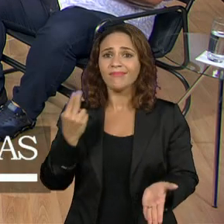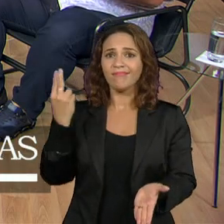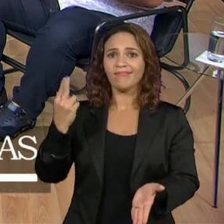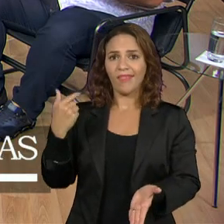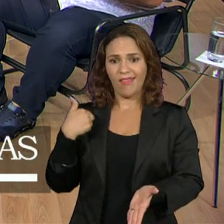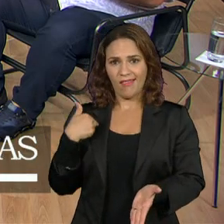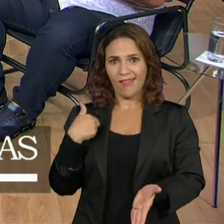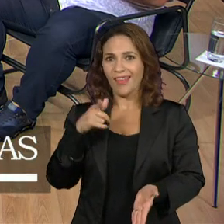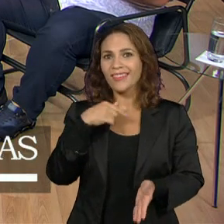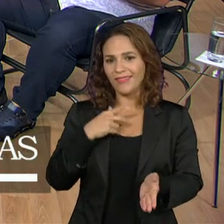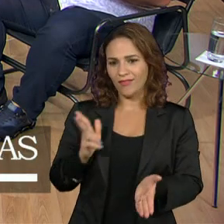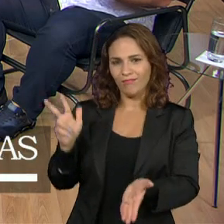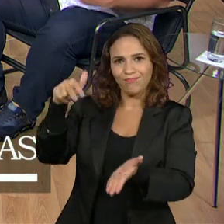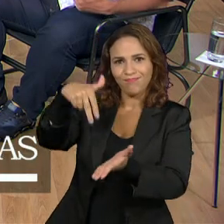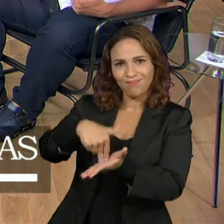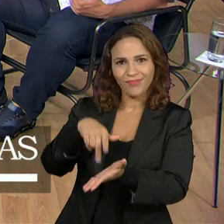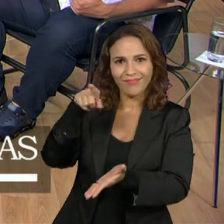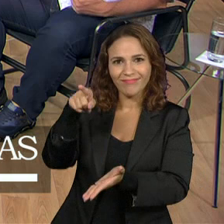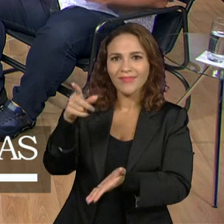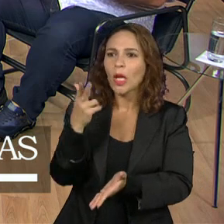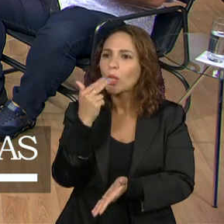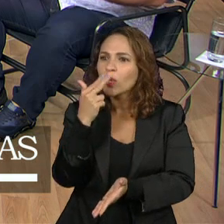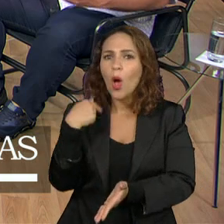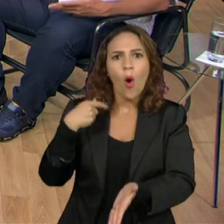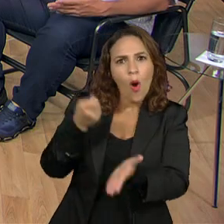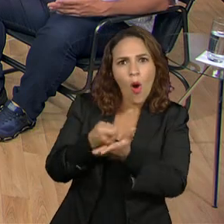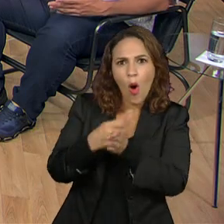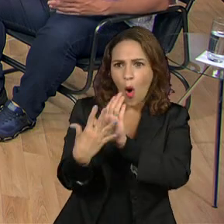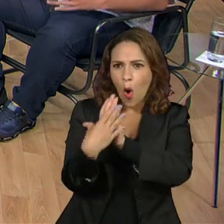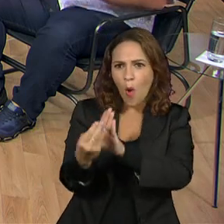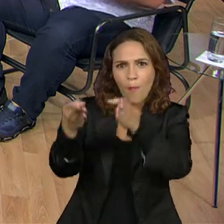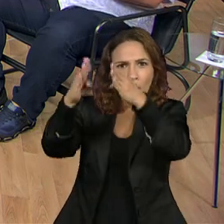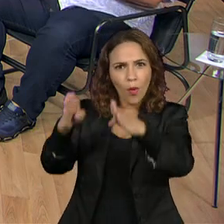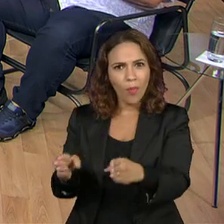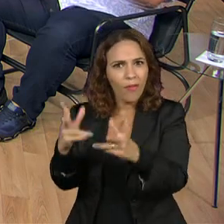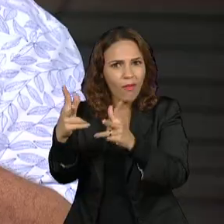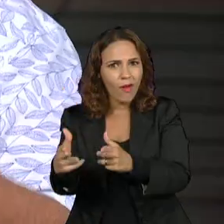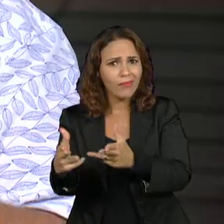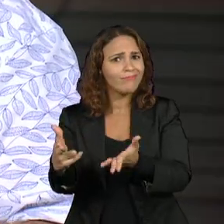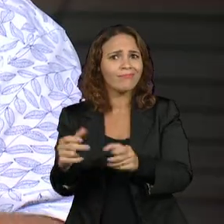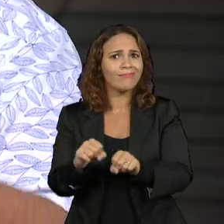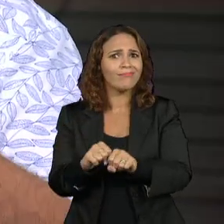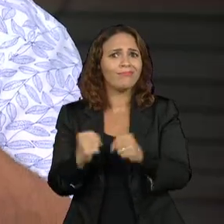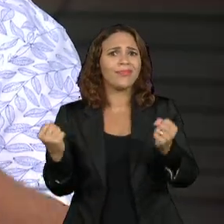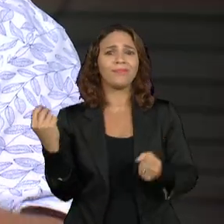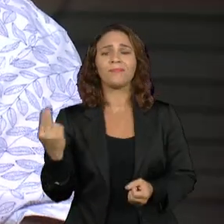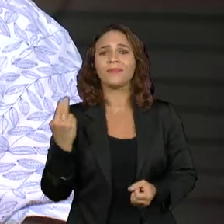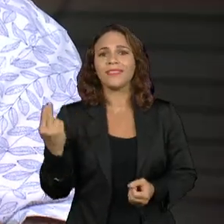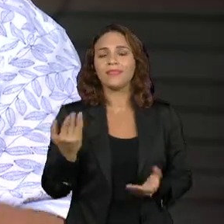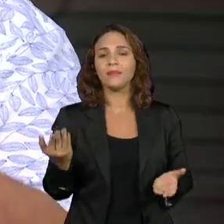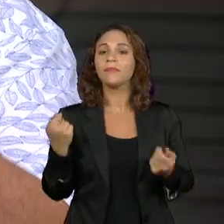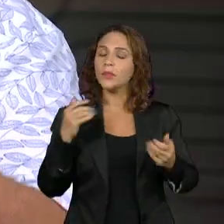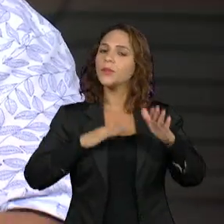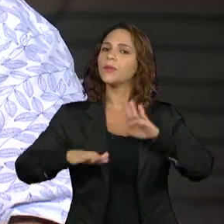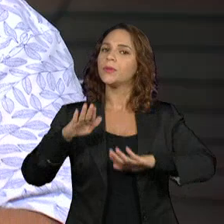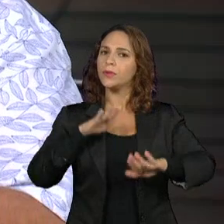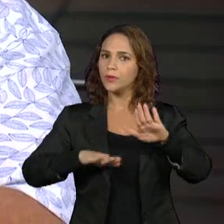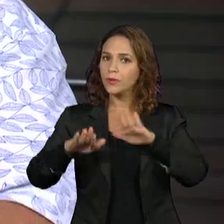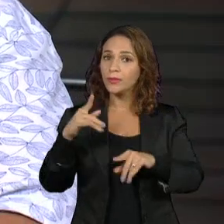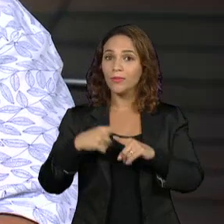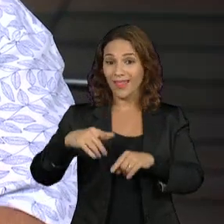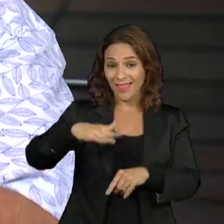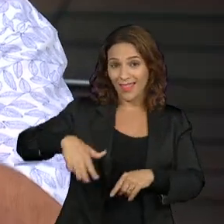vai numa nutricionista, vai ter que sair de lá com o corpo igual dela, como isso é possível? Então, é preciso a gente começar a tomar cuidado, porque dentro